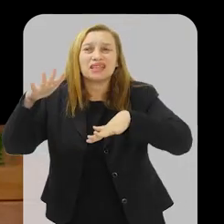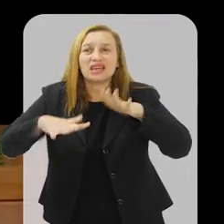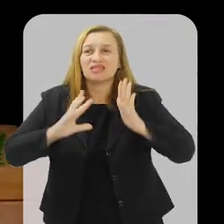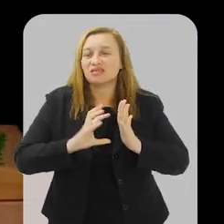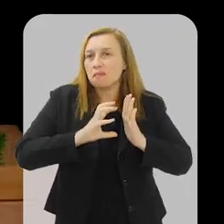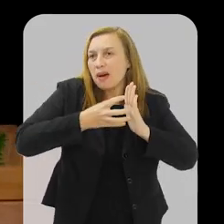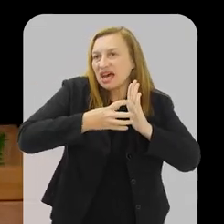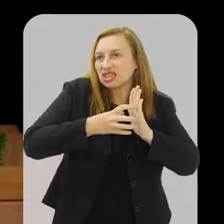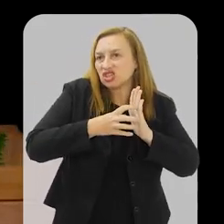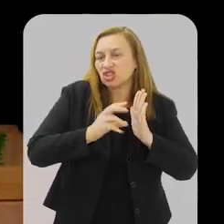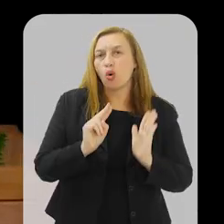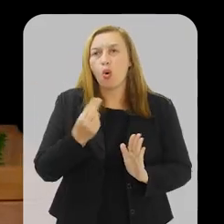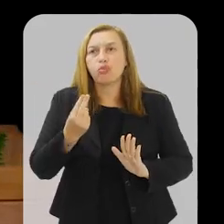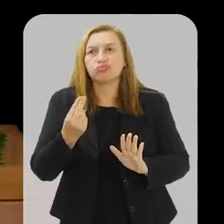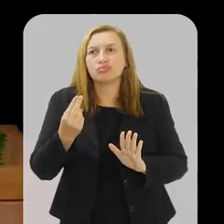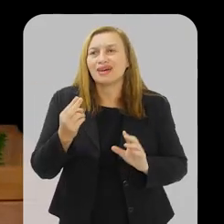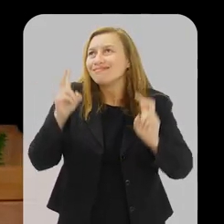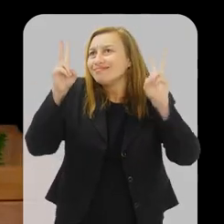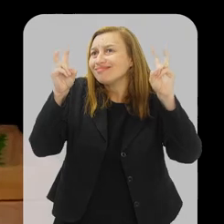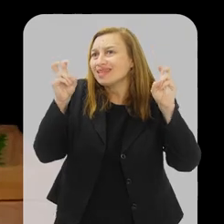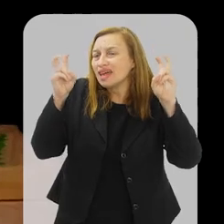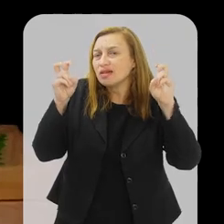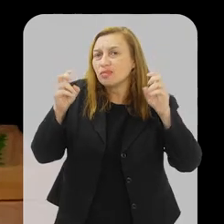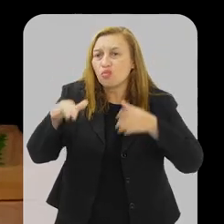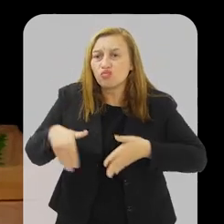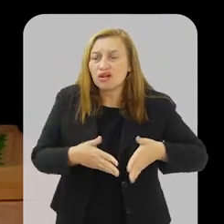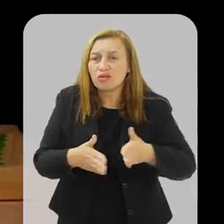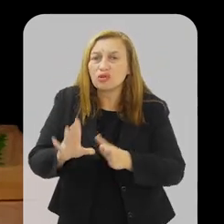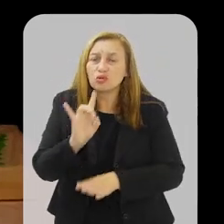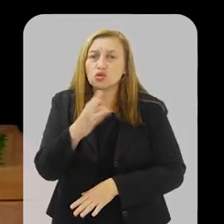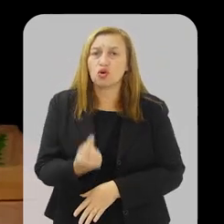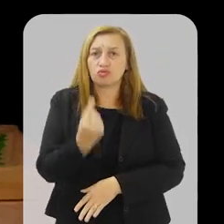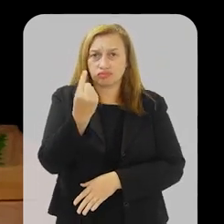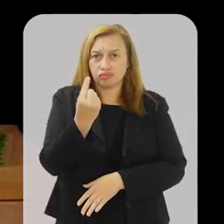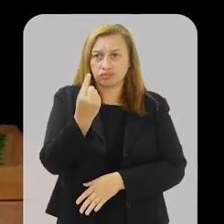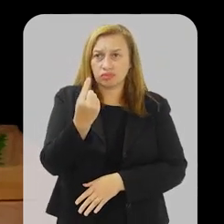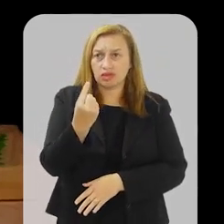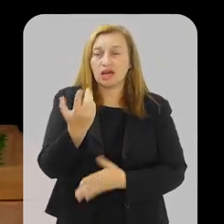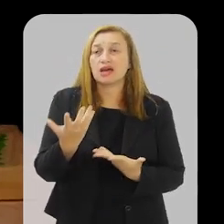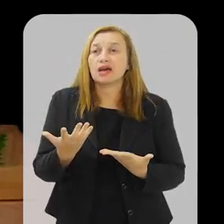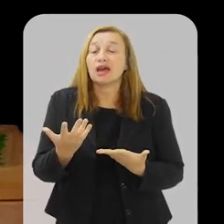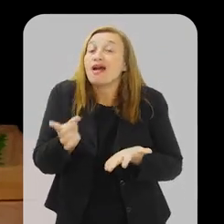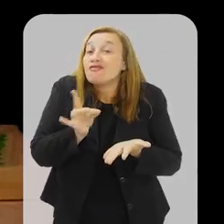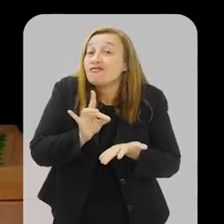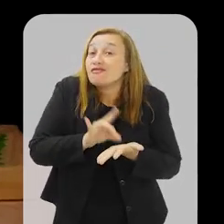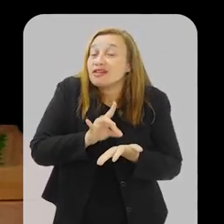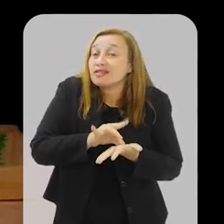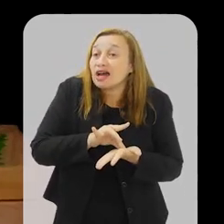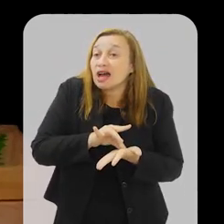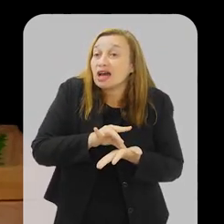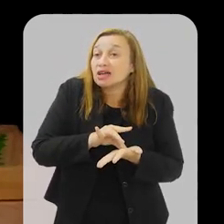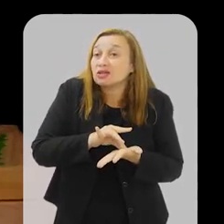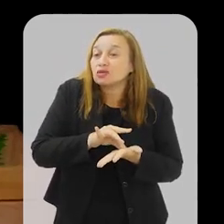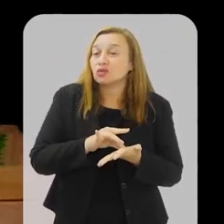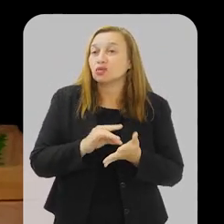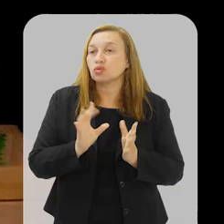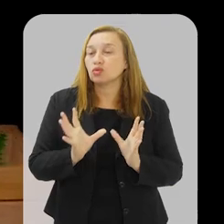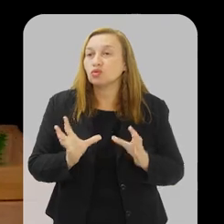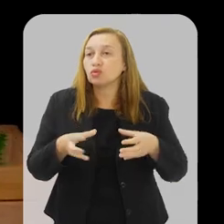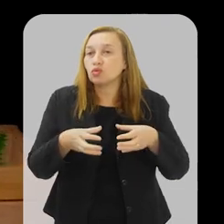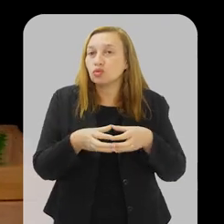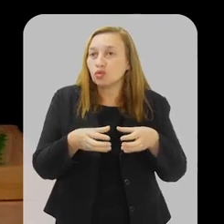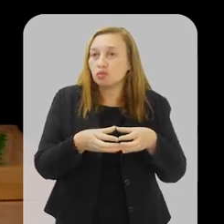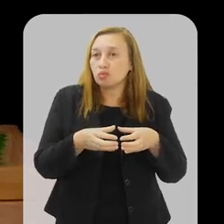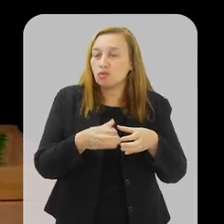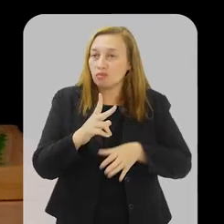eh partidárias ou temáticas eh um caminho só nós eh a a verdade é que